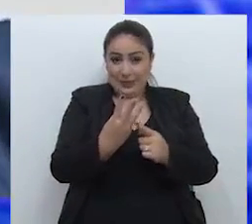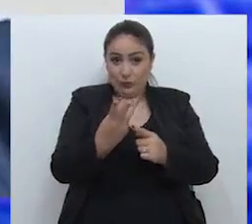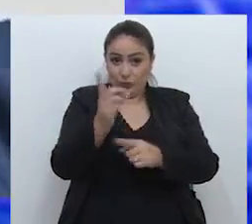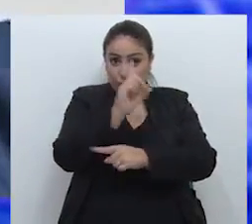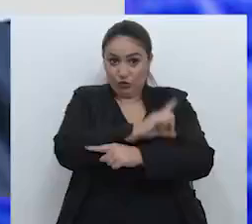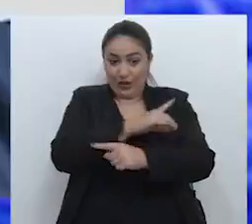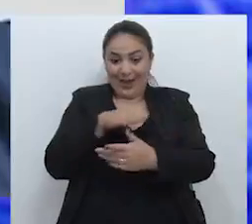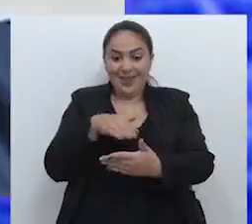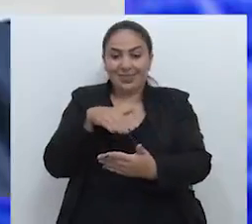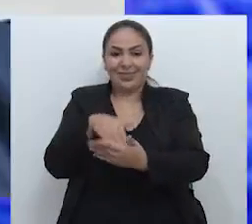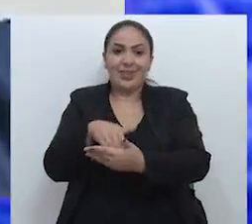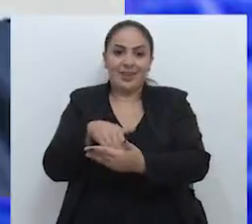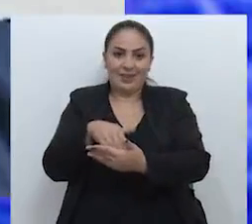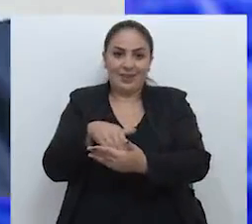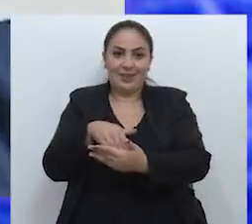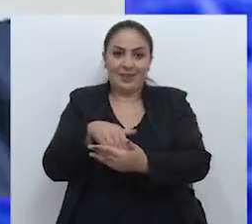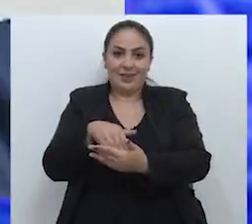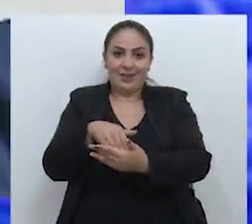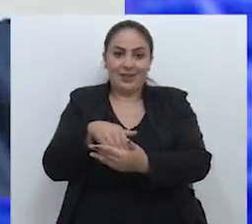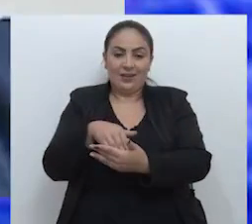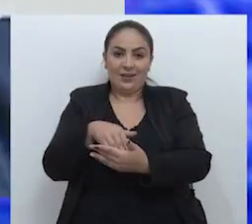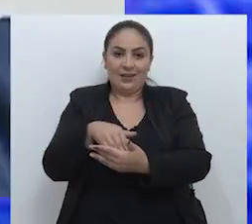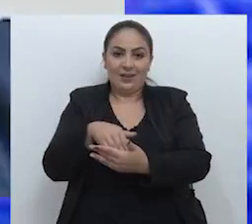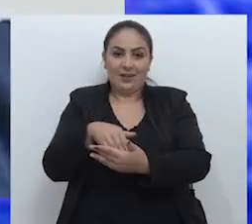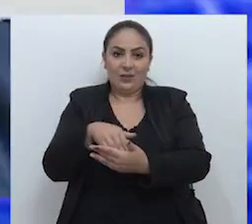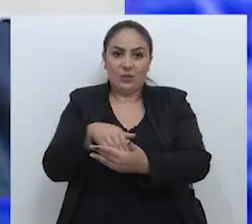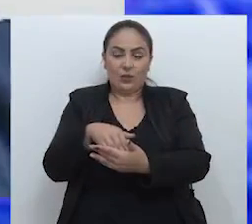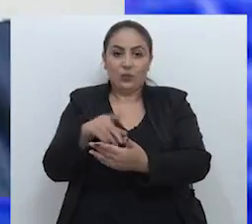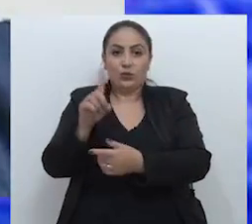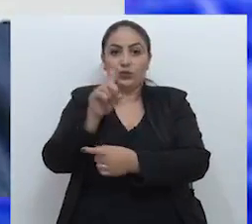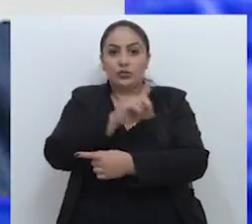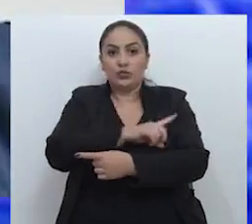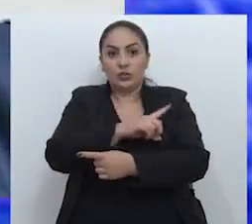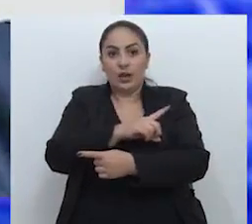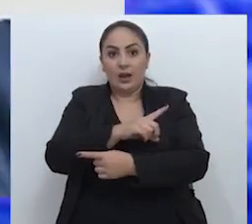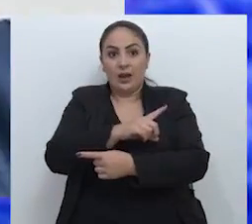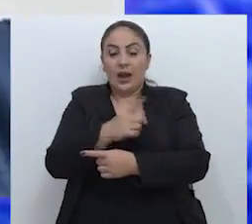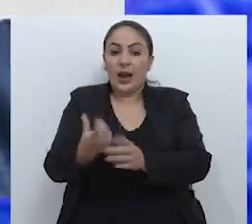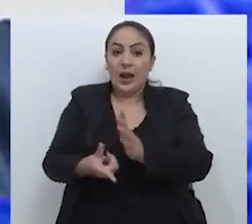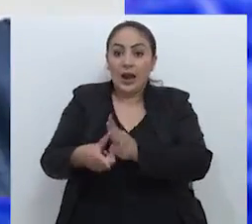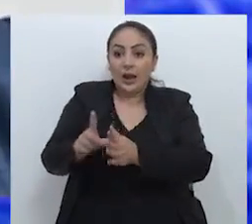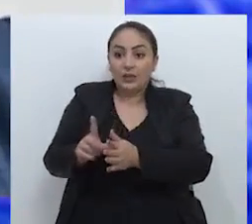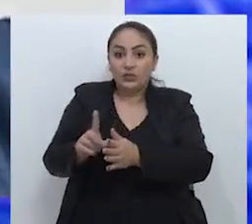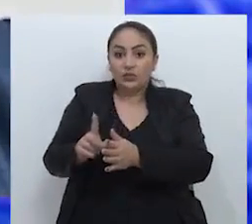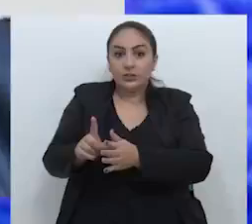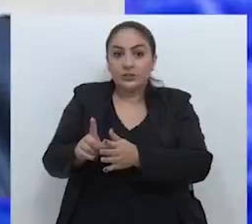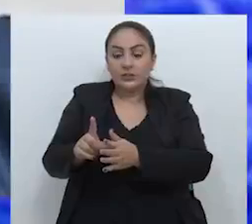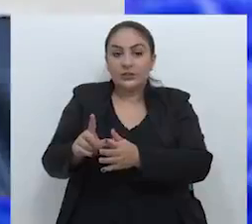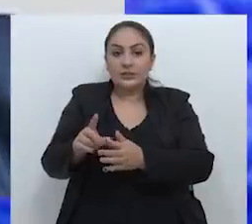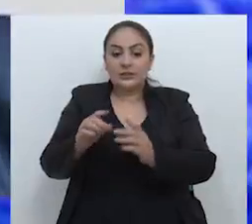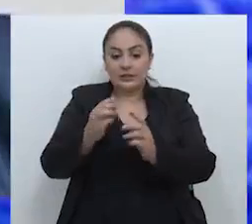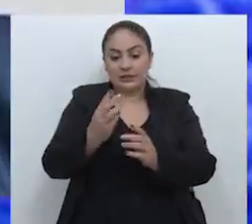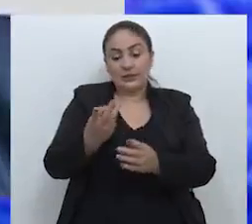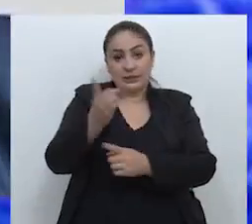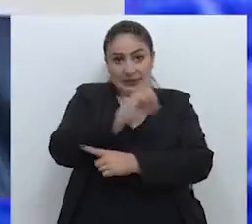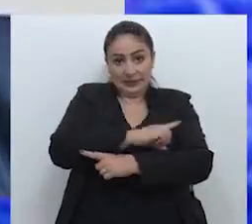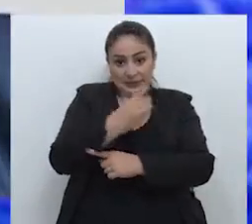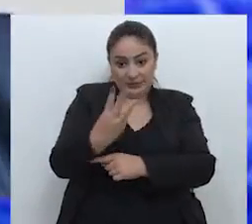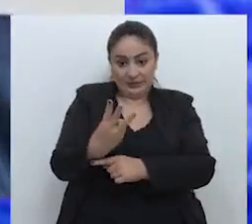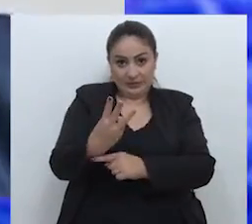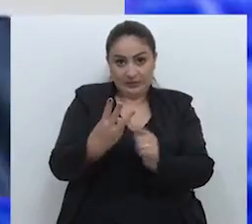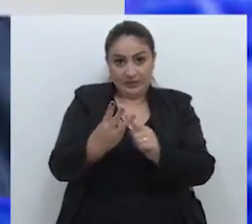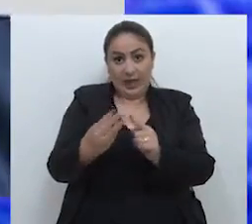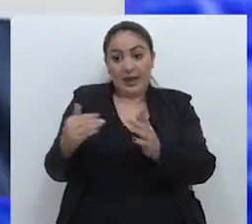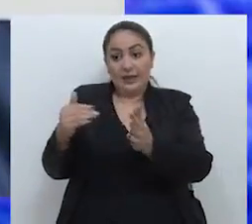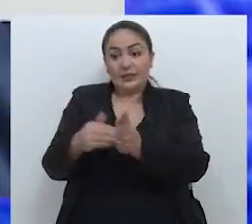né, até o dia 1 antes de apresentar os sintomas. Ou seja, 3 dias antes